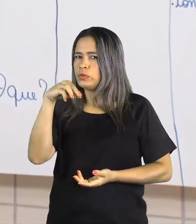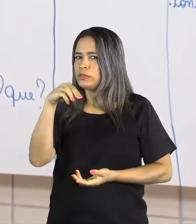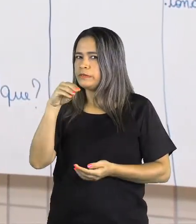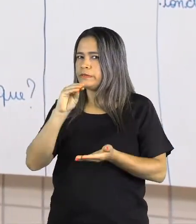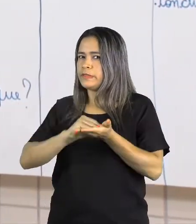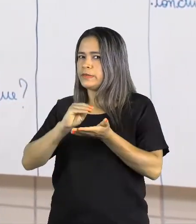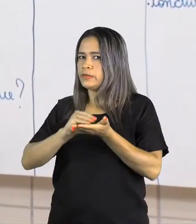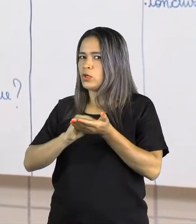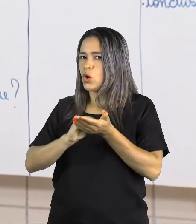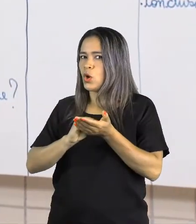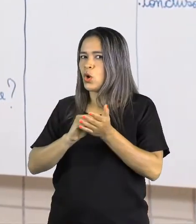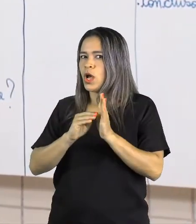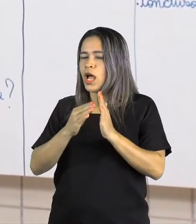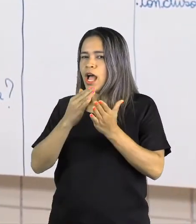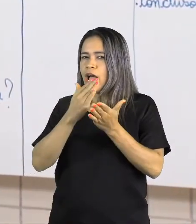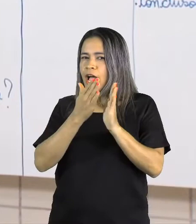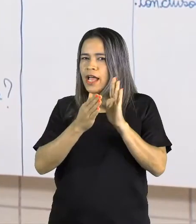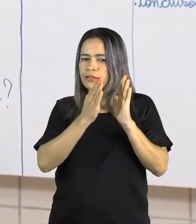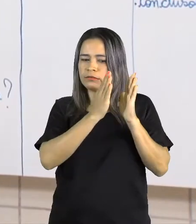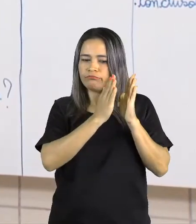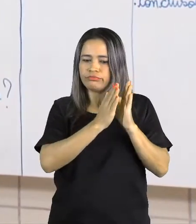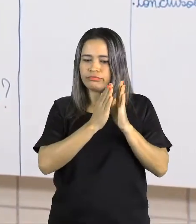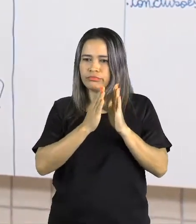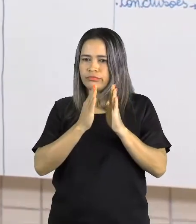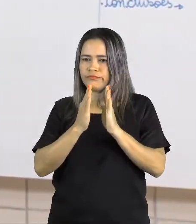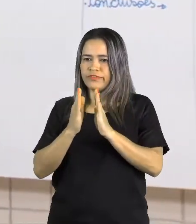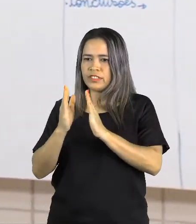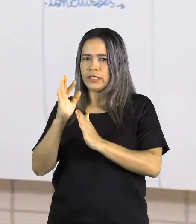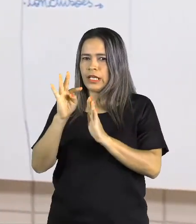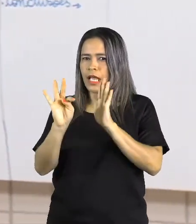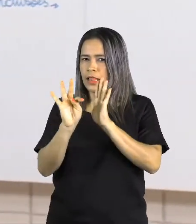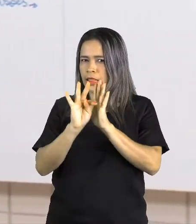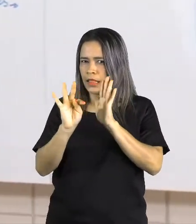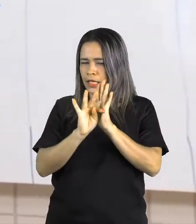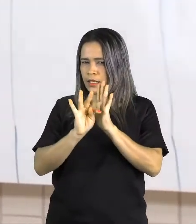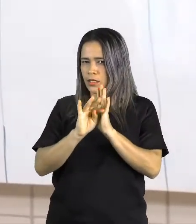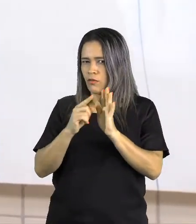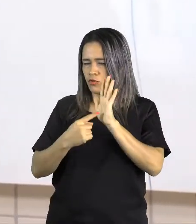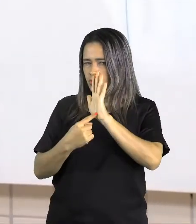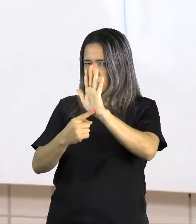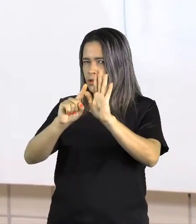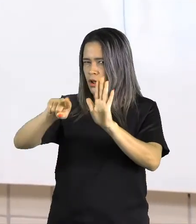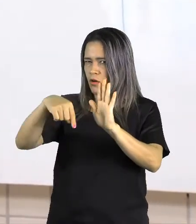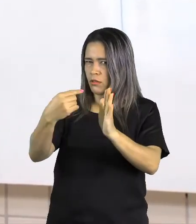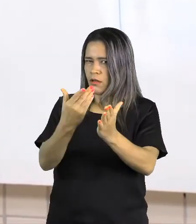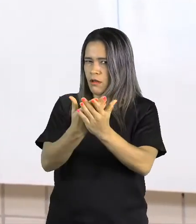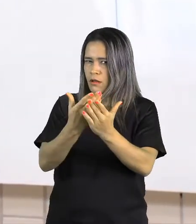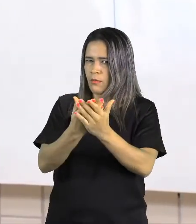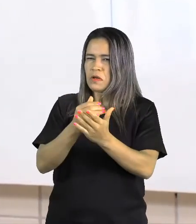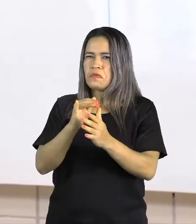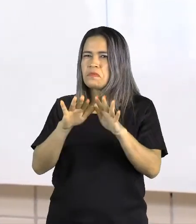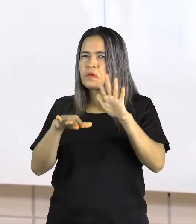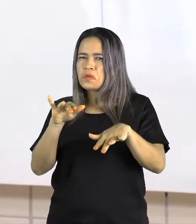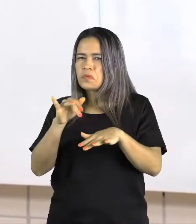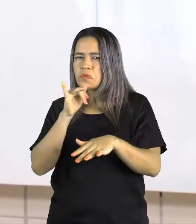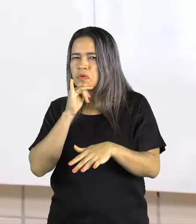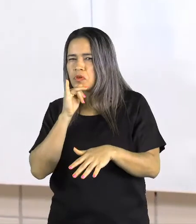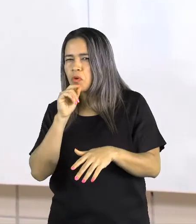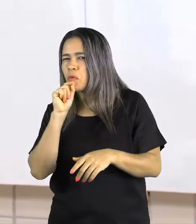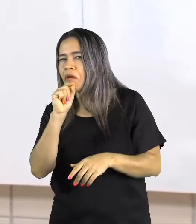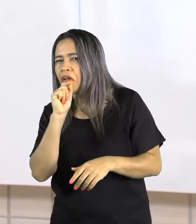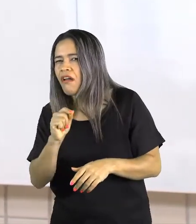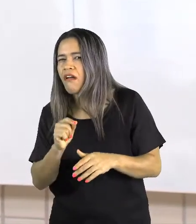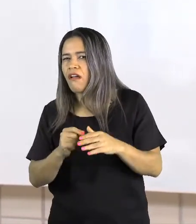né? Essa ficha técnica a gente vai te mostrar na próxima aula, mas eu vou te dar mais ou menos um exemplo do que ela